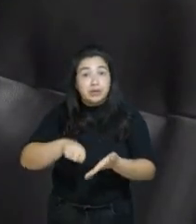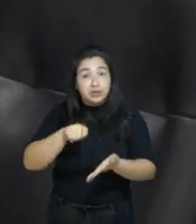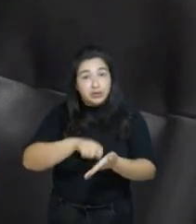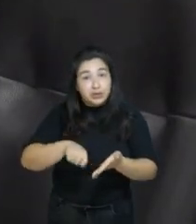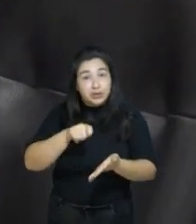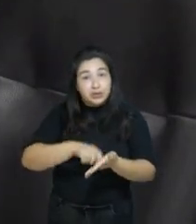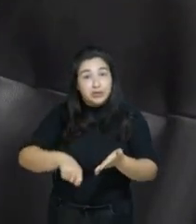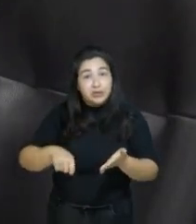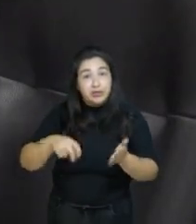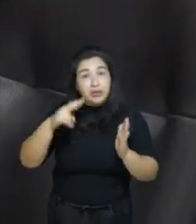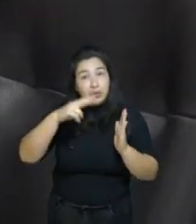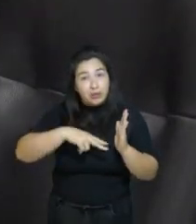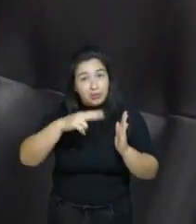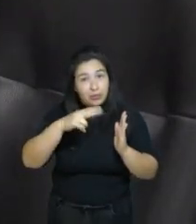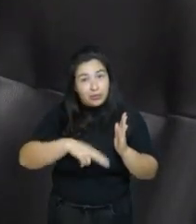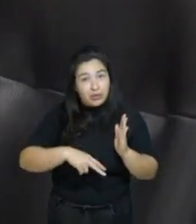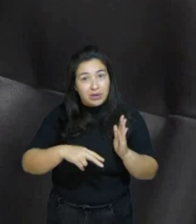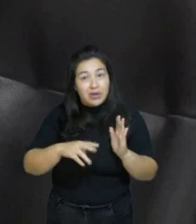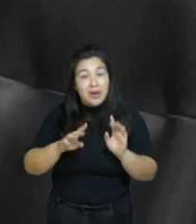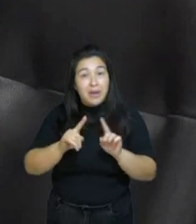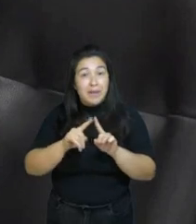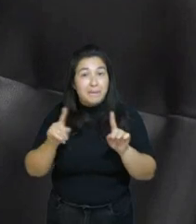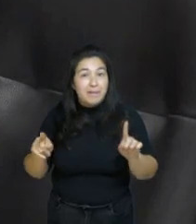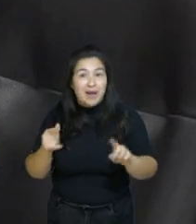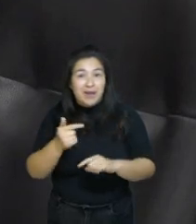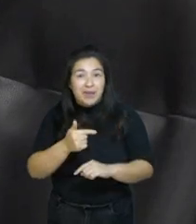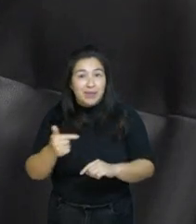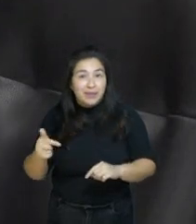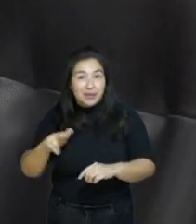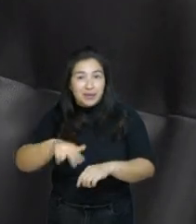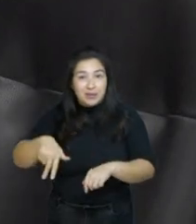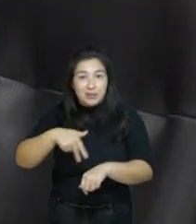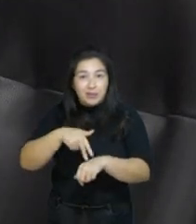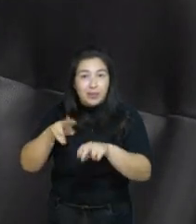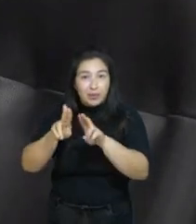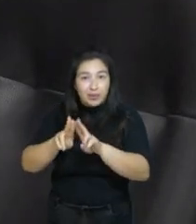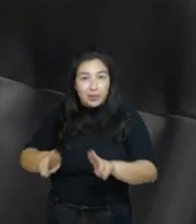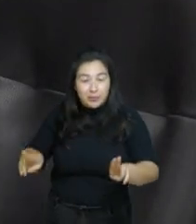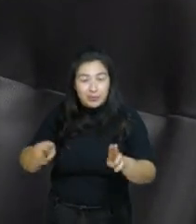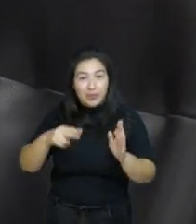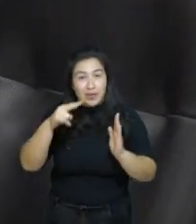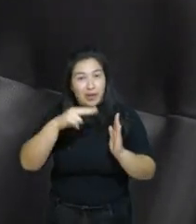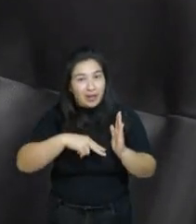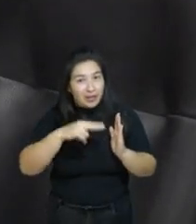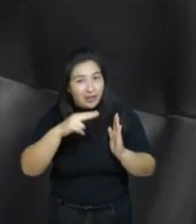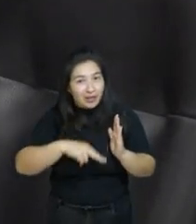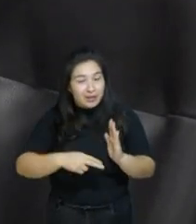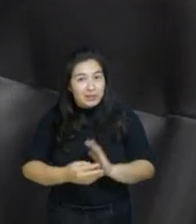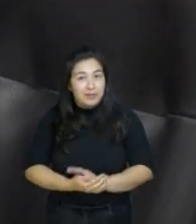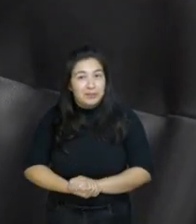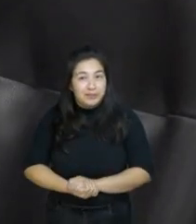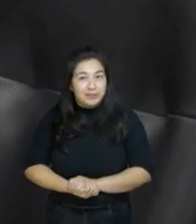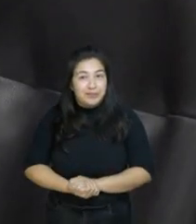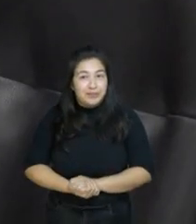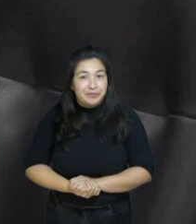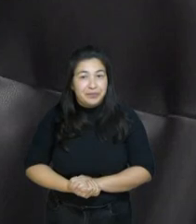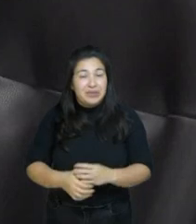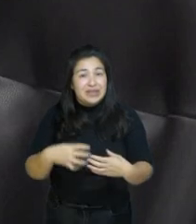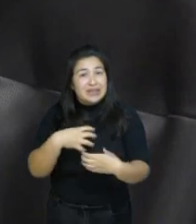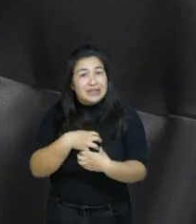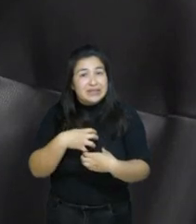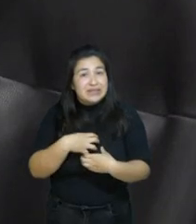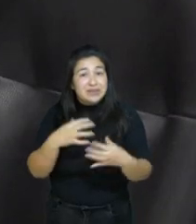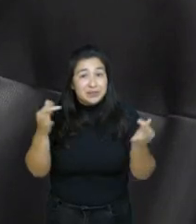carta para eu ler lá naquela plenária. Ainda não estava na UFSC e anunciei a mesa que logo chegaria. Então, finalmente, cheguei. E me sinto, sim,